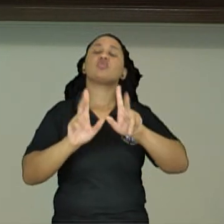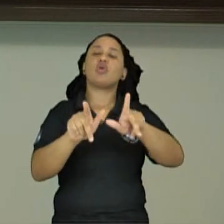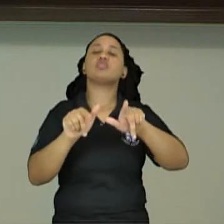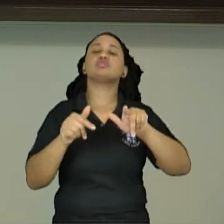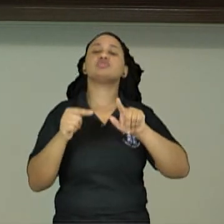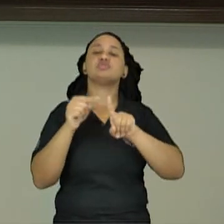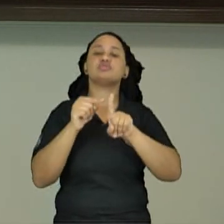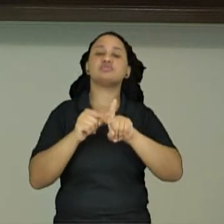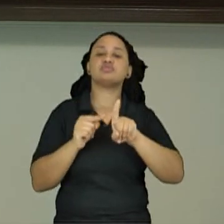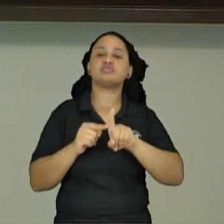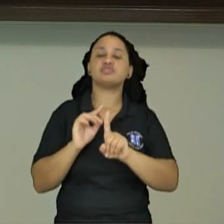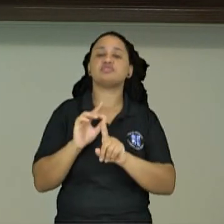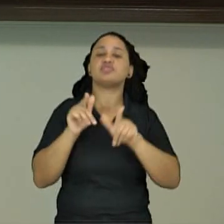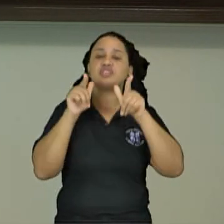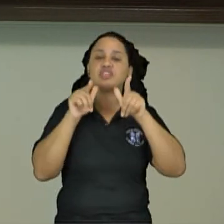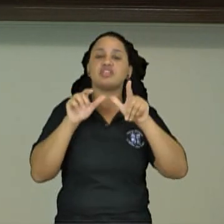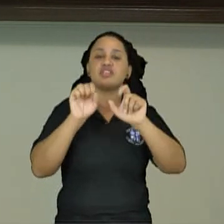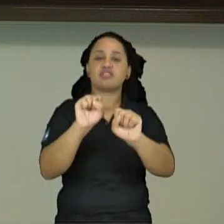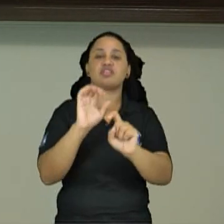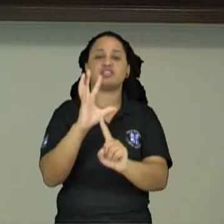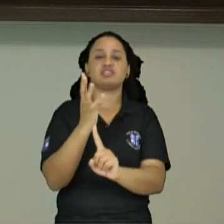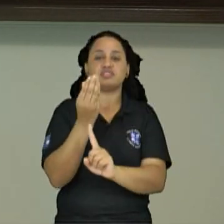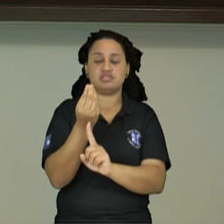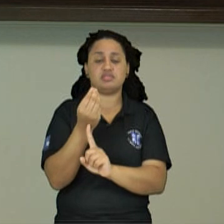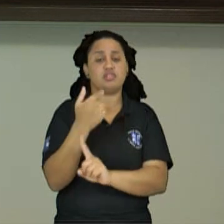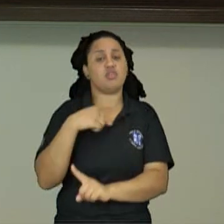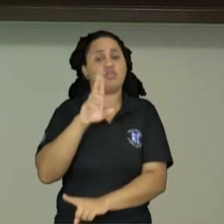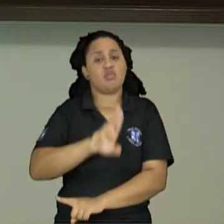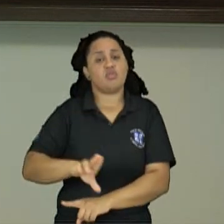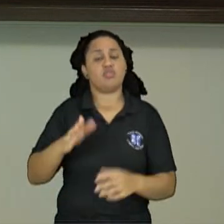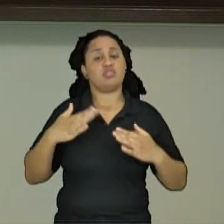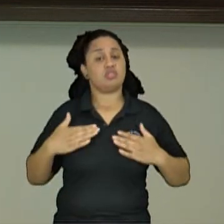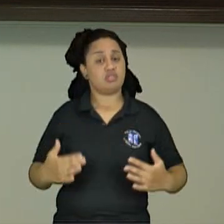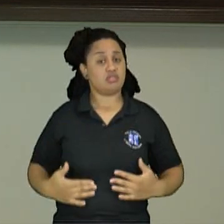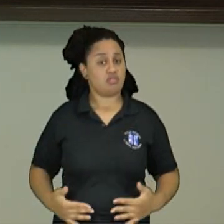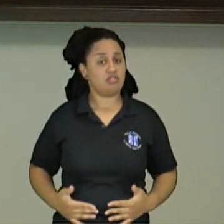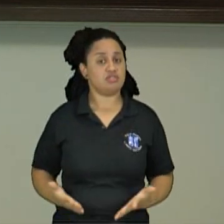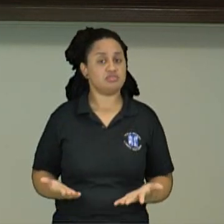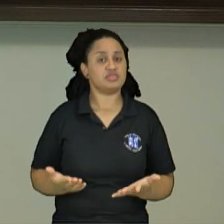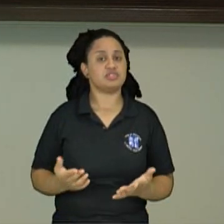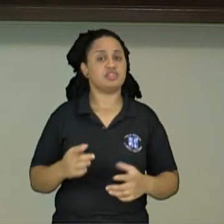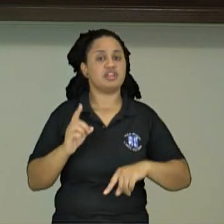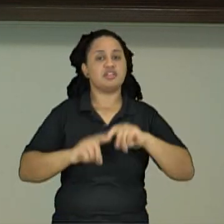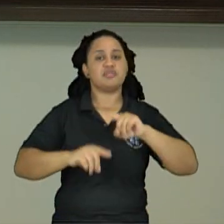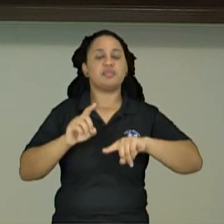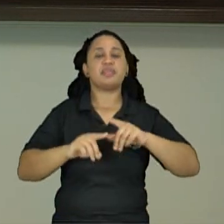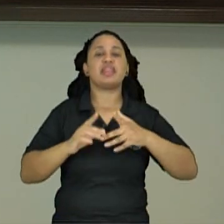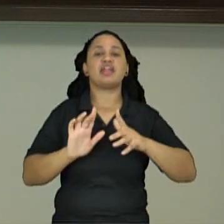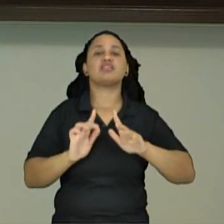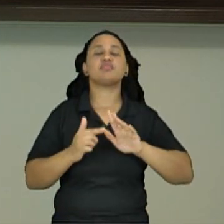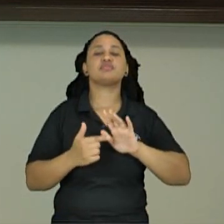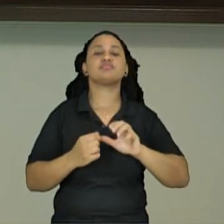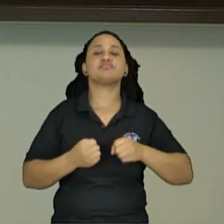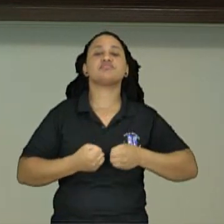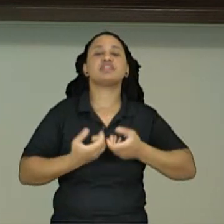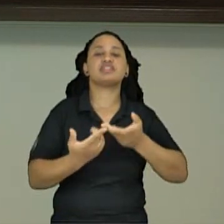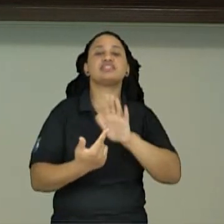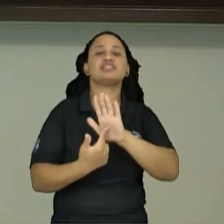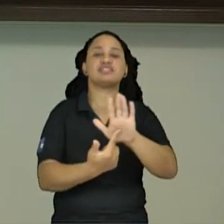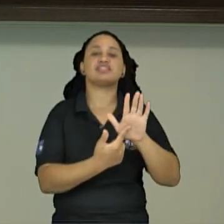Todas as linguagens artísticas utilizam o corpo, né, como materialidade expressiva e